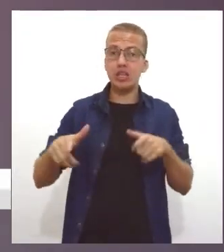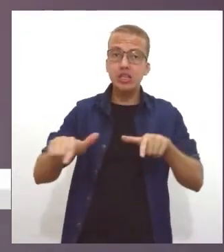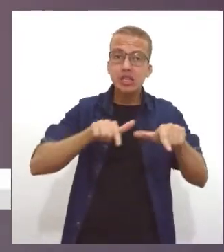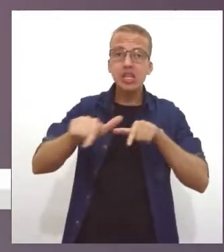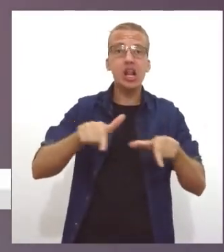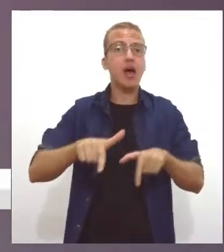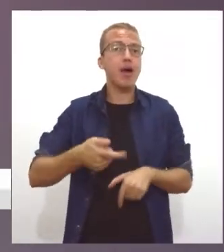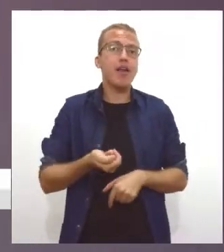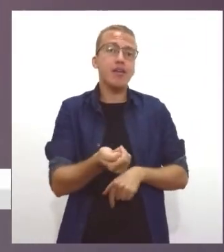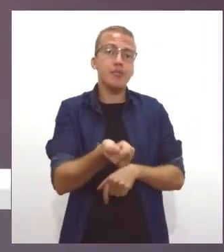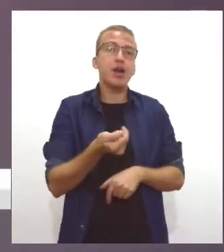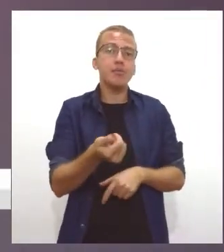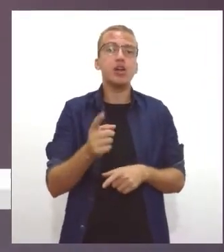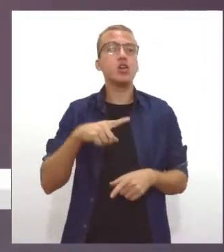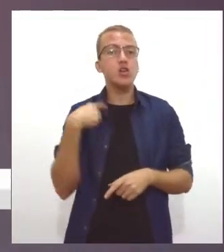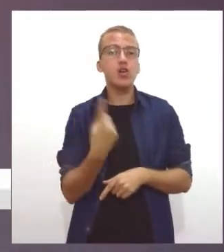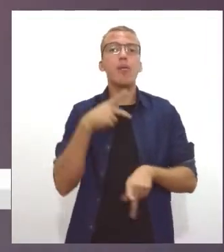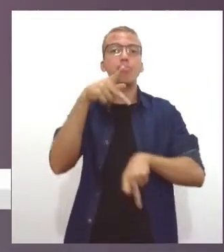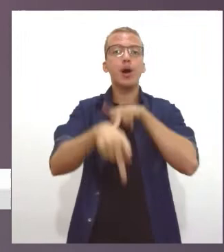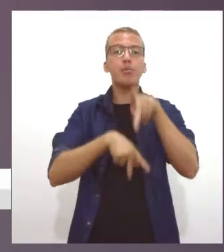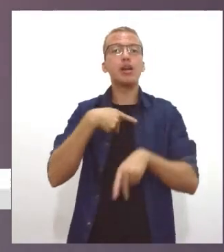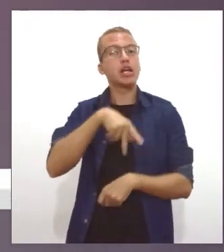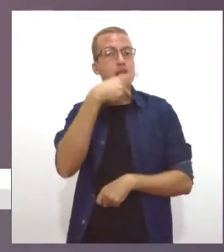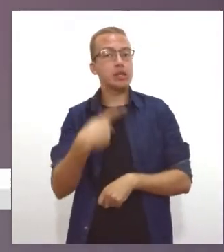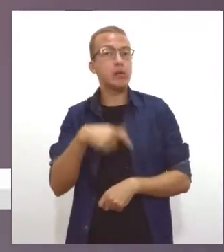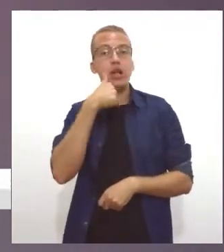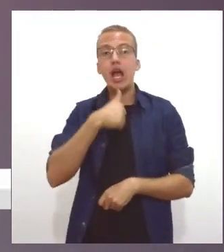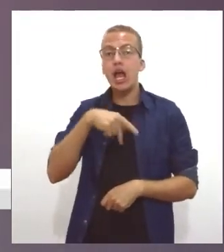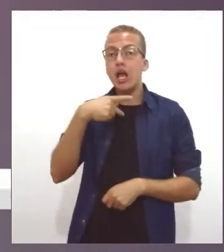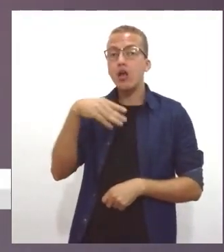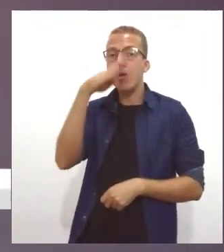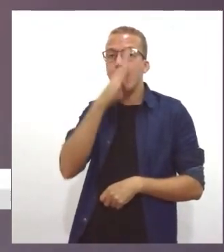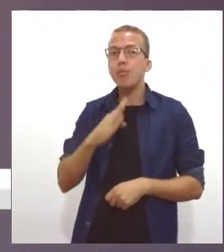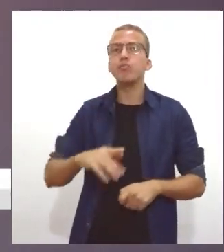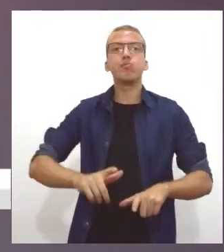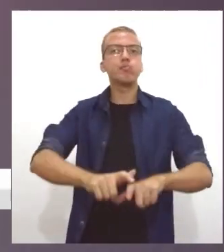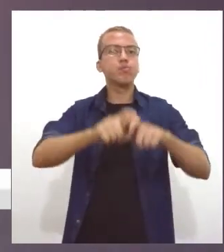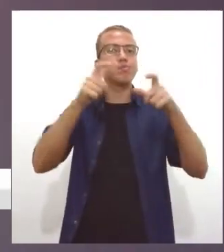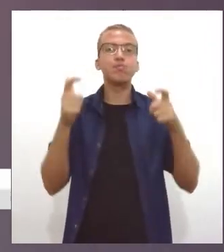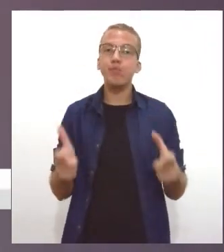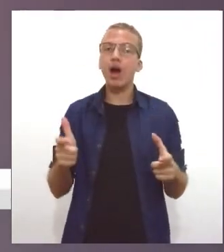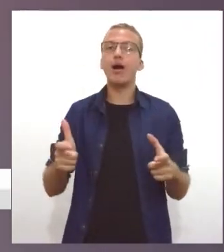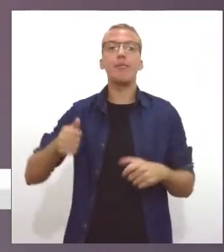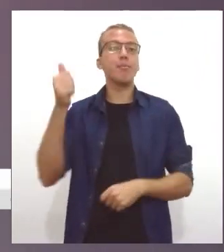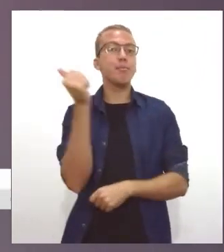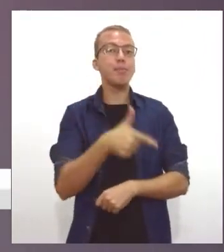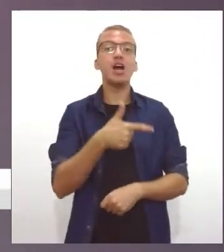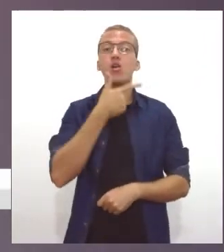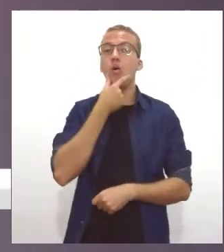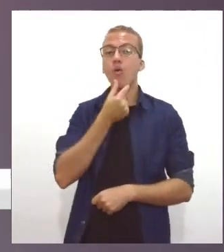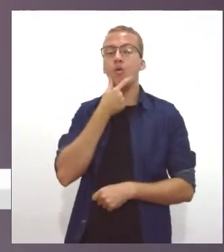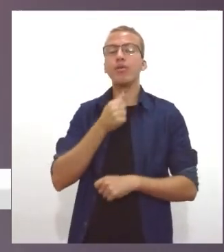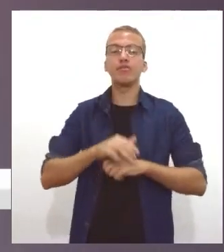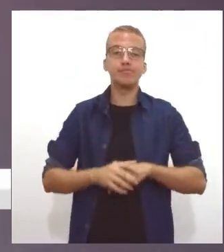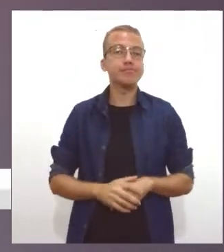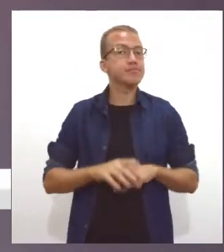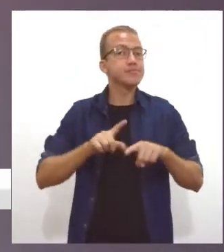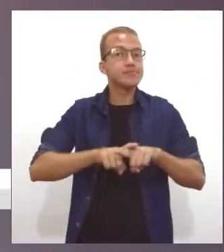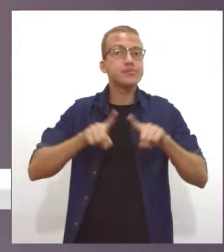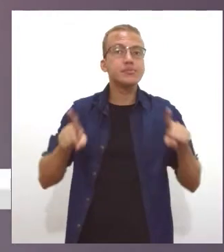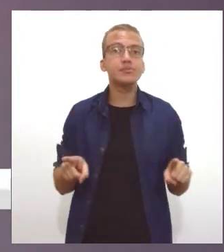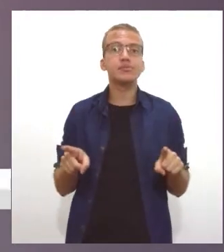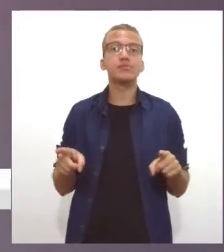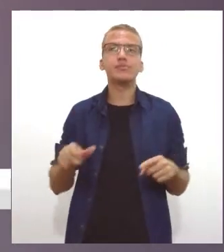né, no Brasil, a gente sabe que no Brasil a quantidade de mulheres é bem superior à quantidade de homens, mas as mulheres ainda